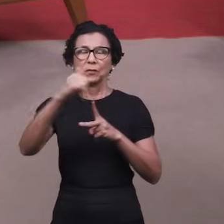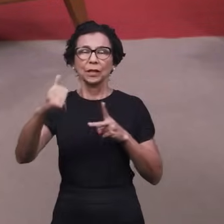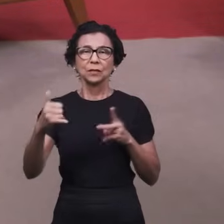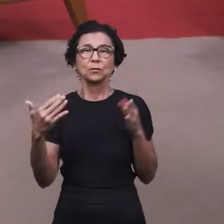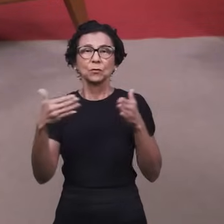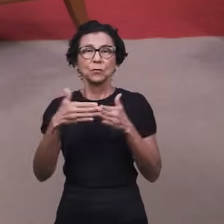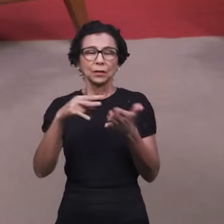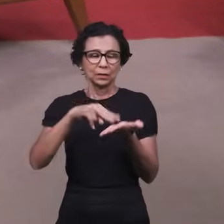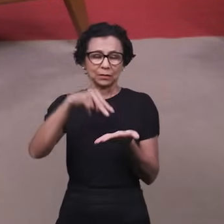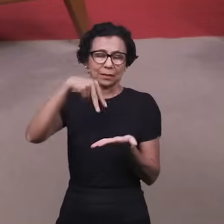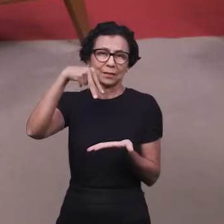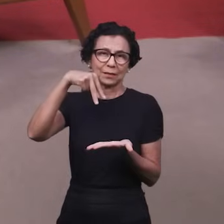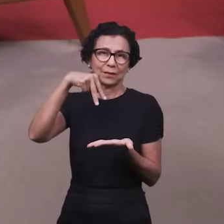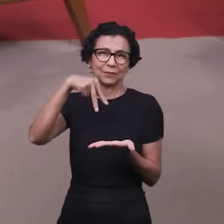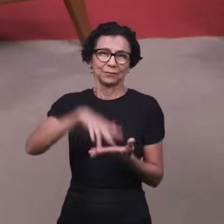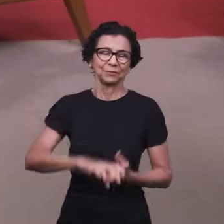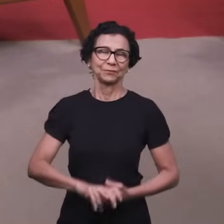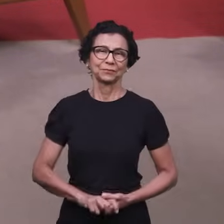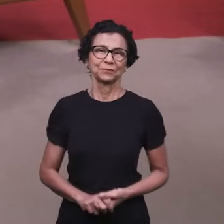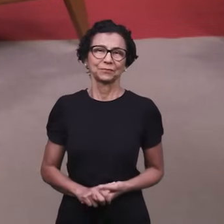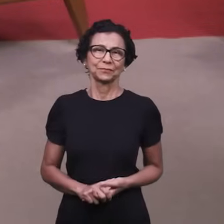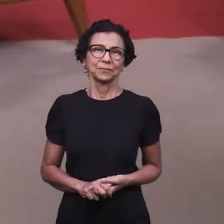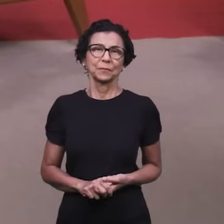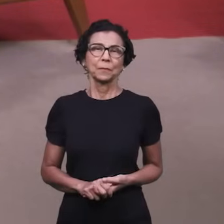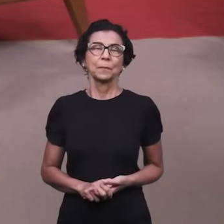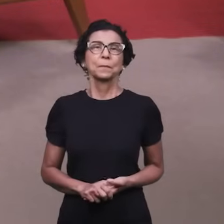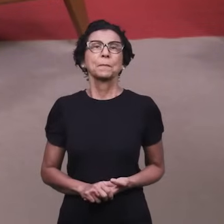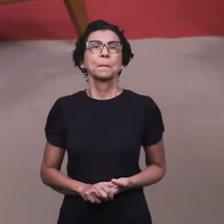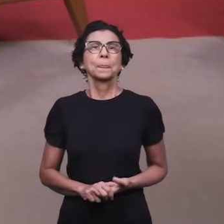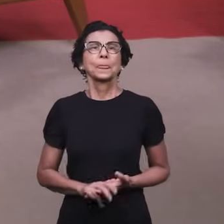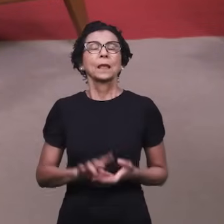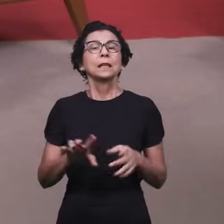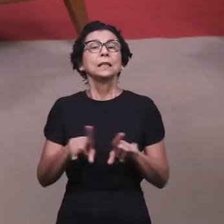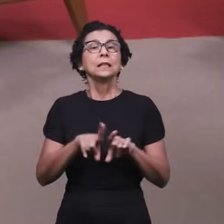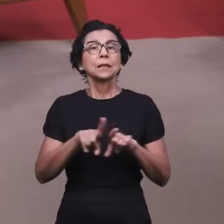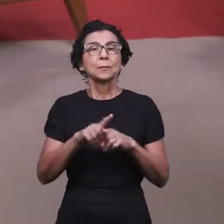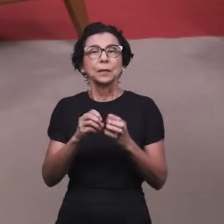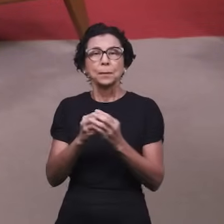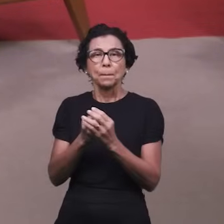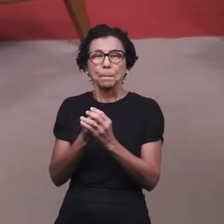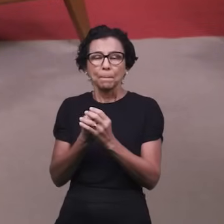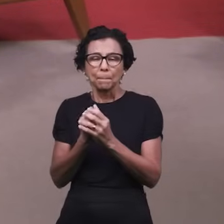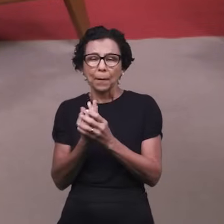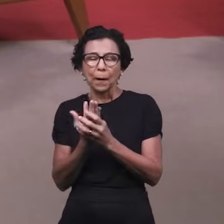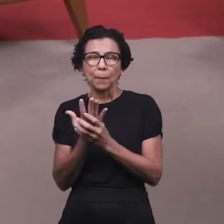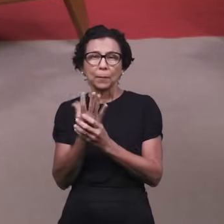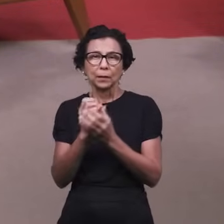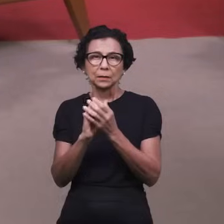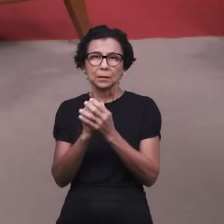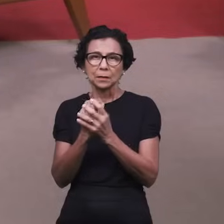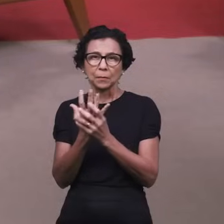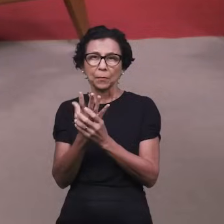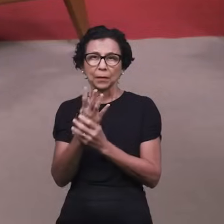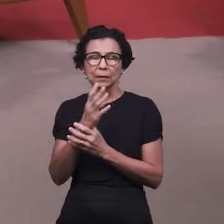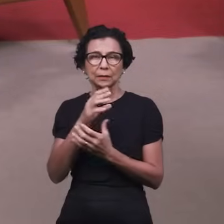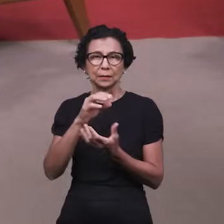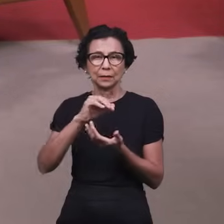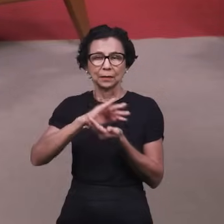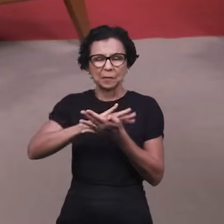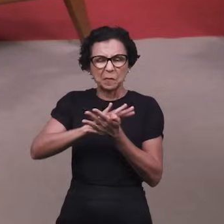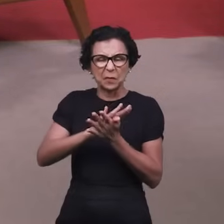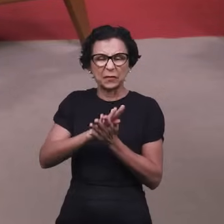um detalhe, que a mirra também serve para Preservação, muito bem. Esse detalhe é importante,